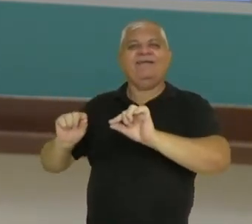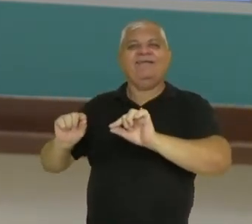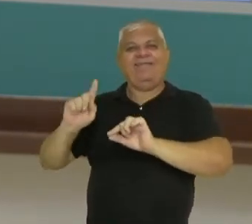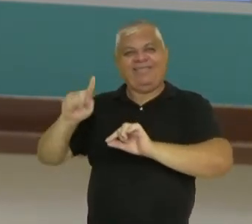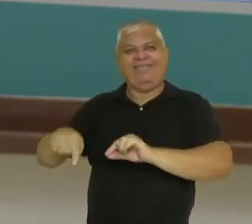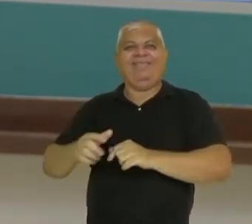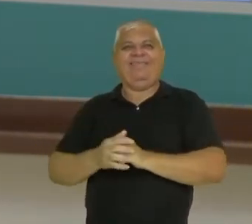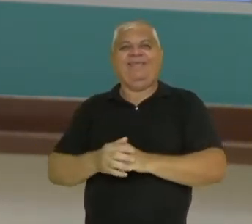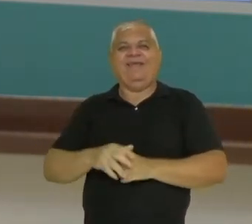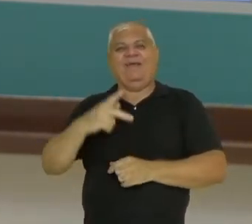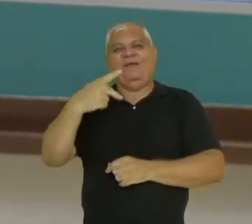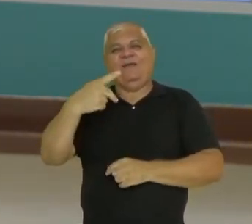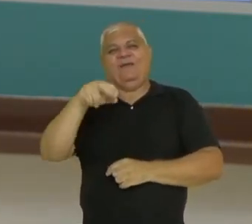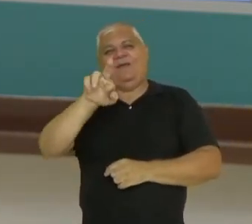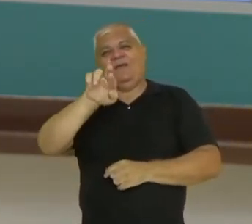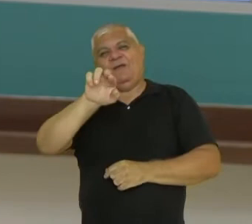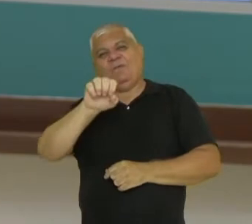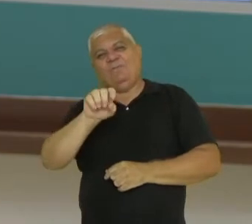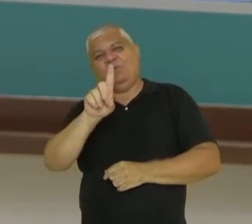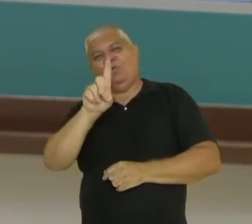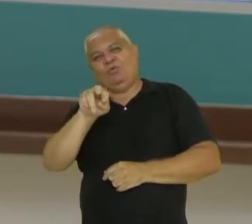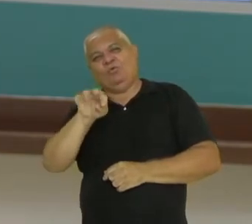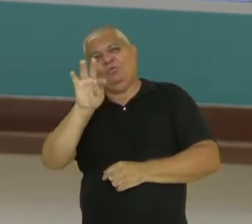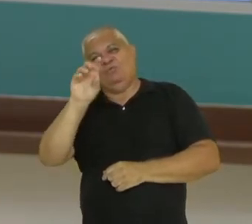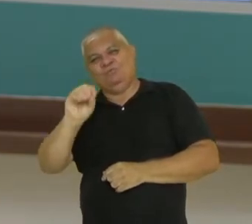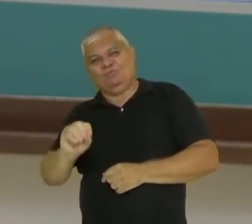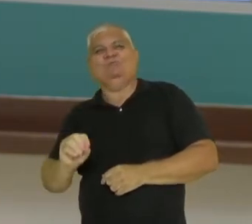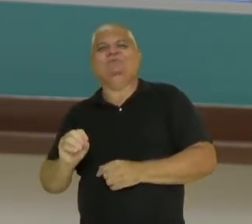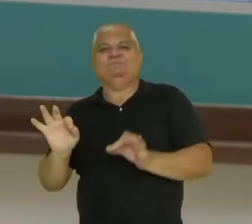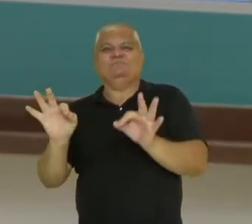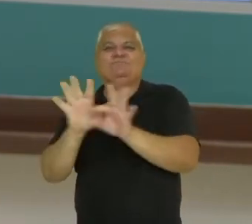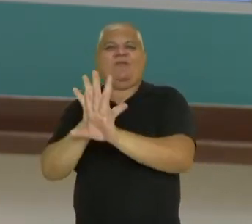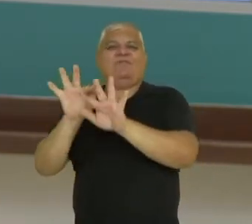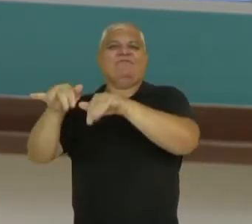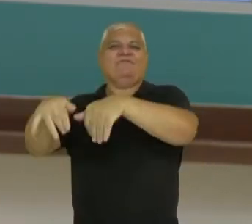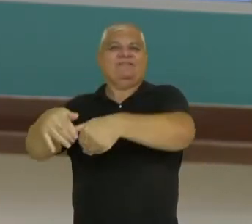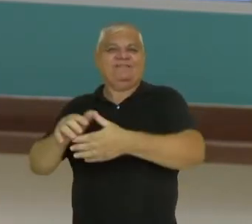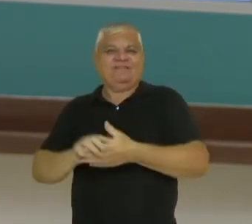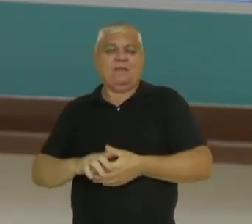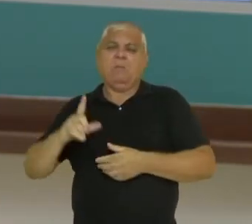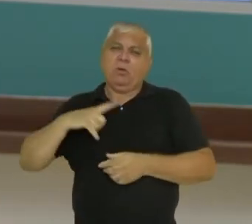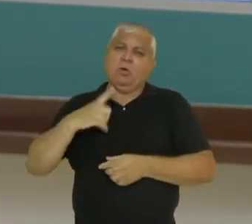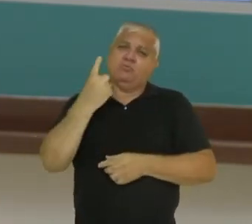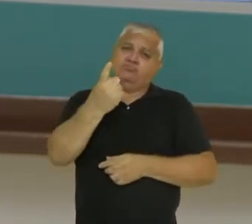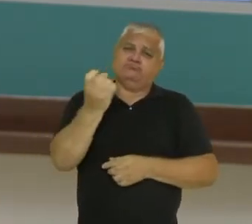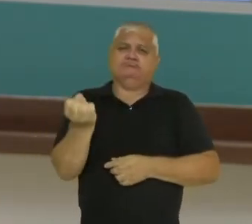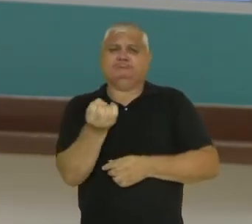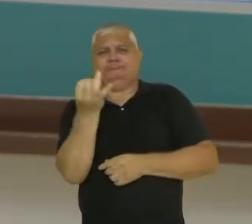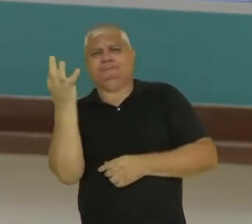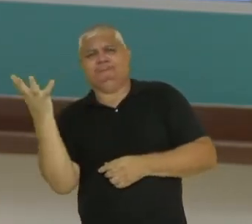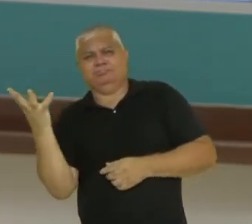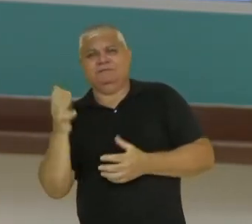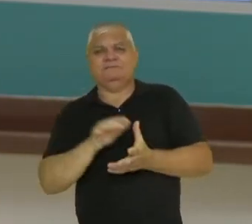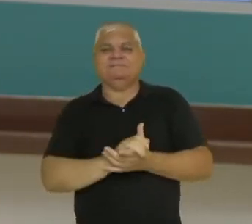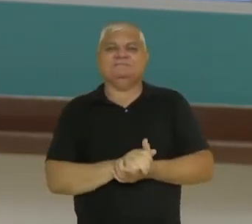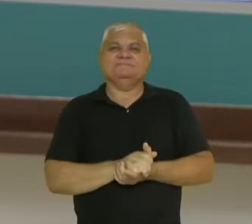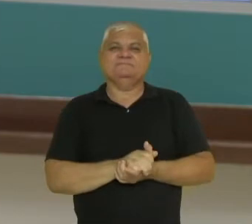começa lá nos reagentes e termina lá na formação do produto, que pode ser um ou mais produtos.